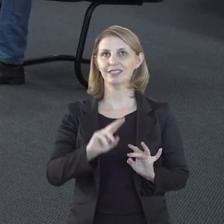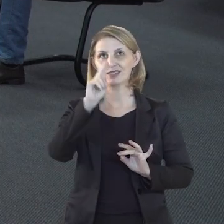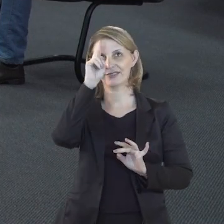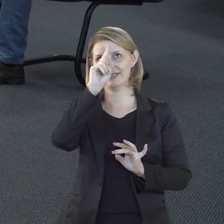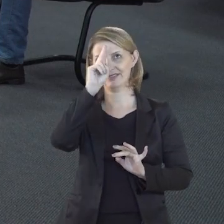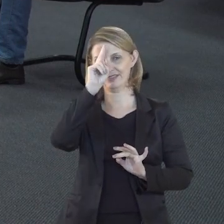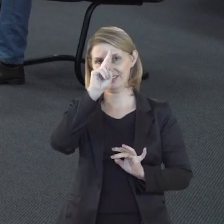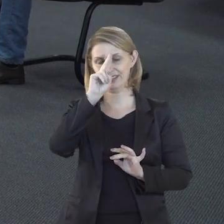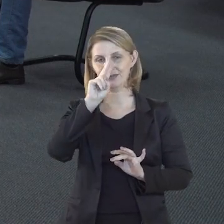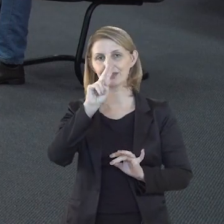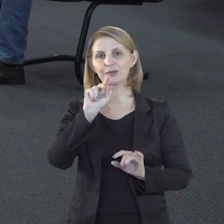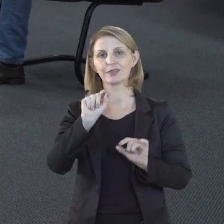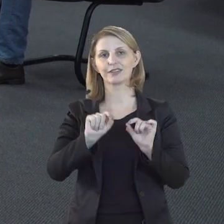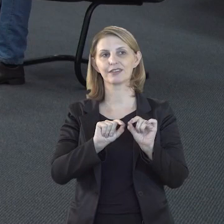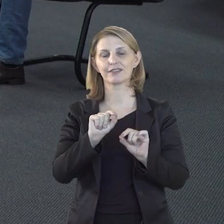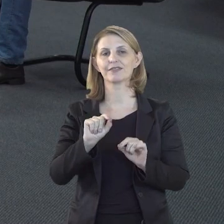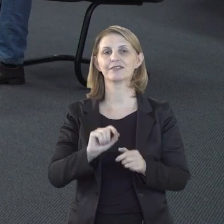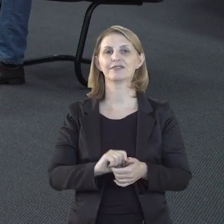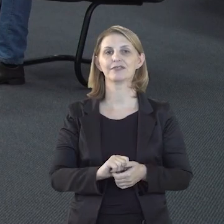em particular,